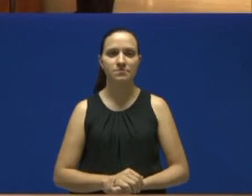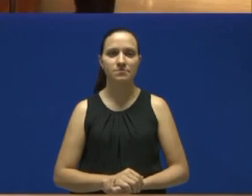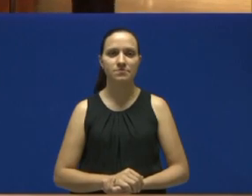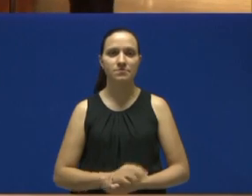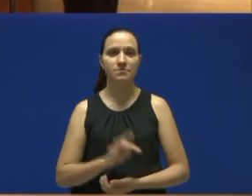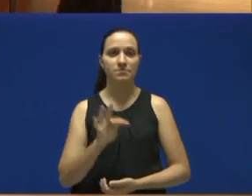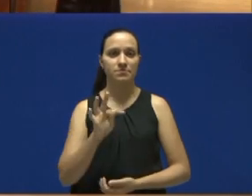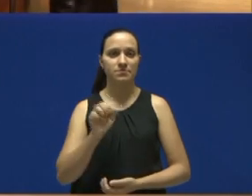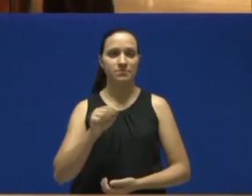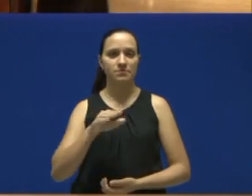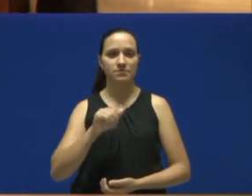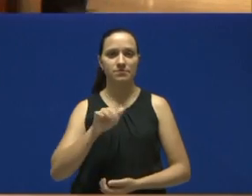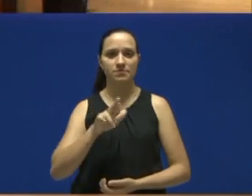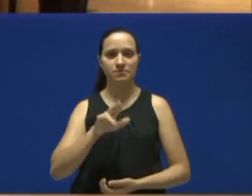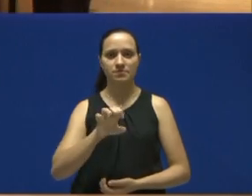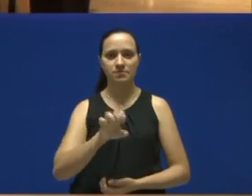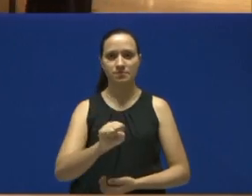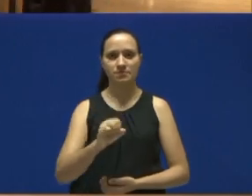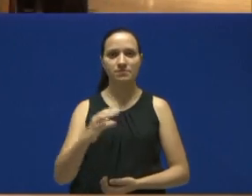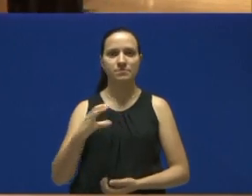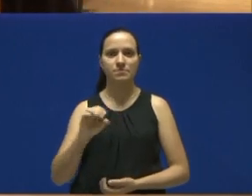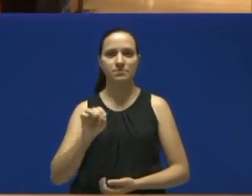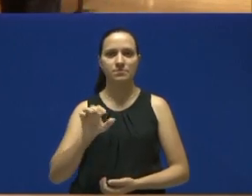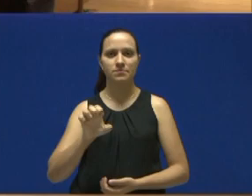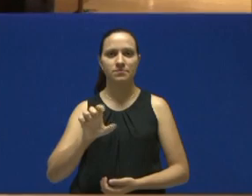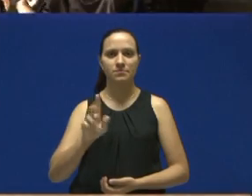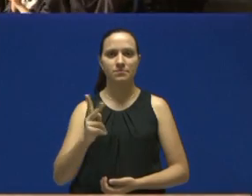ramires coelho almeida